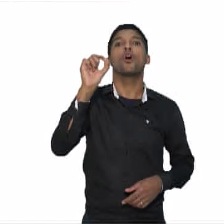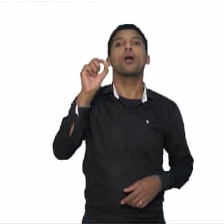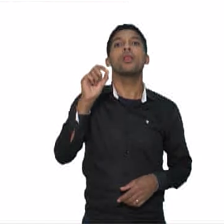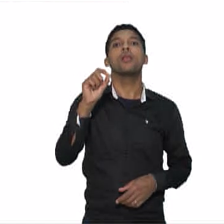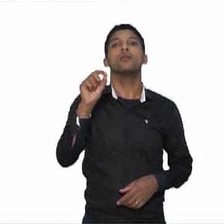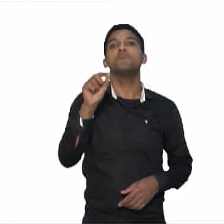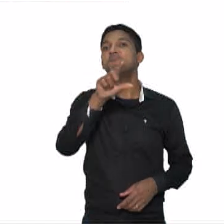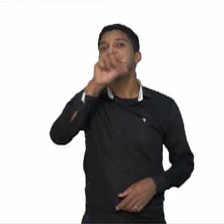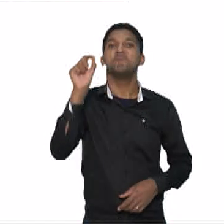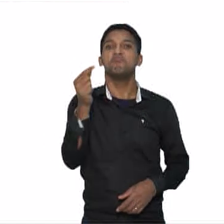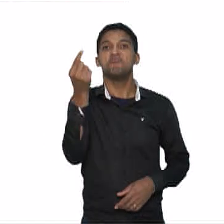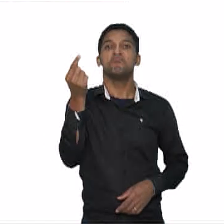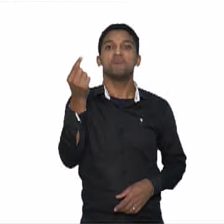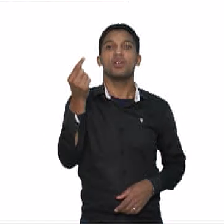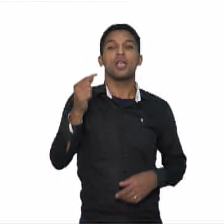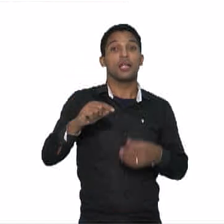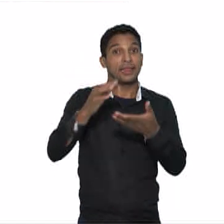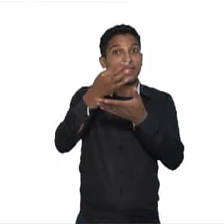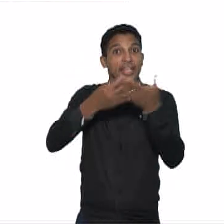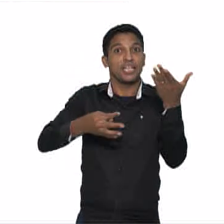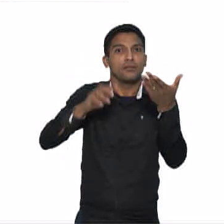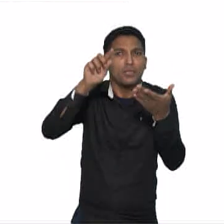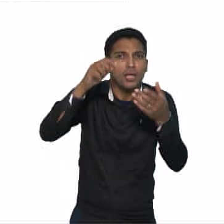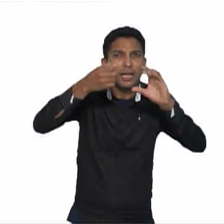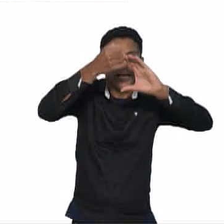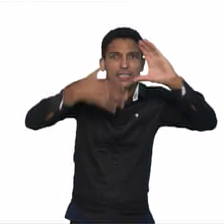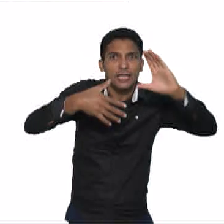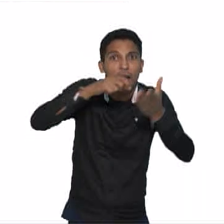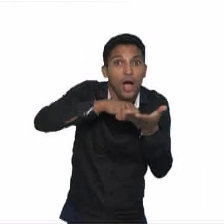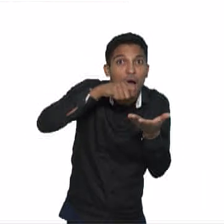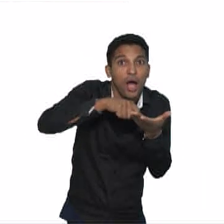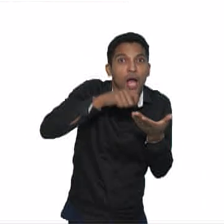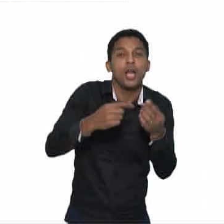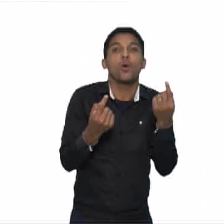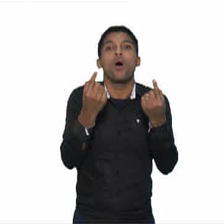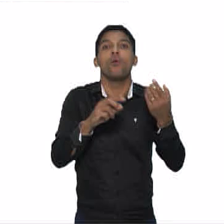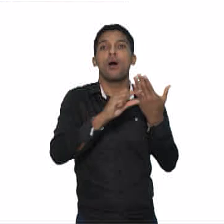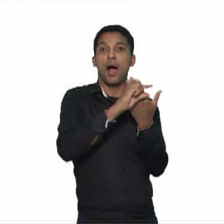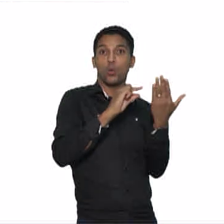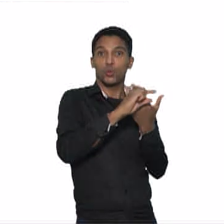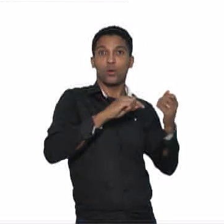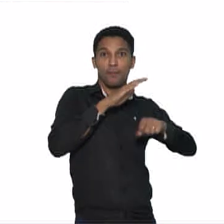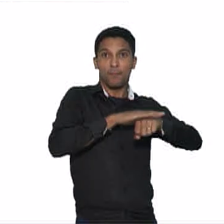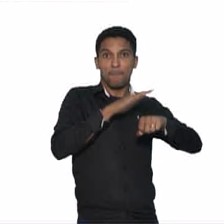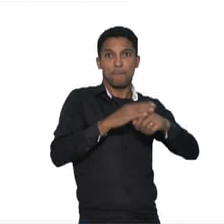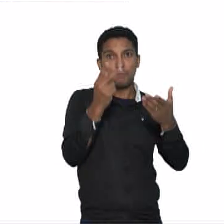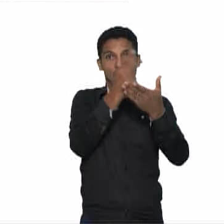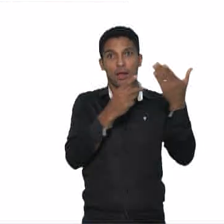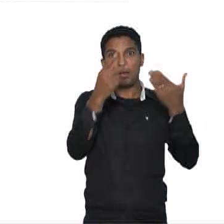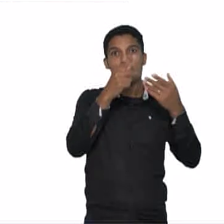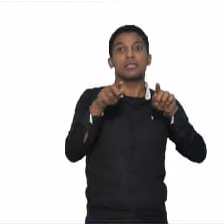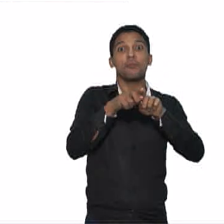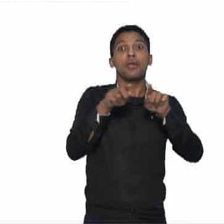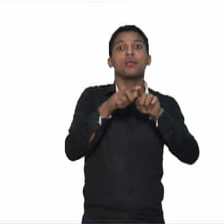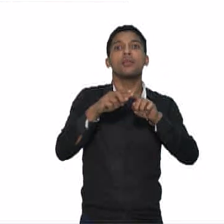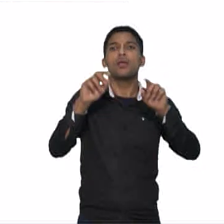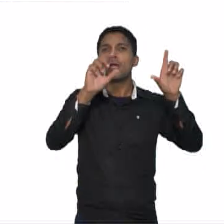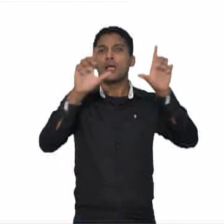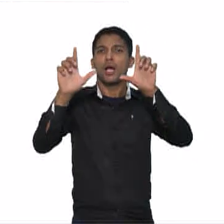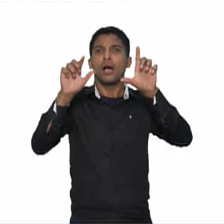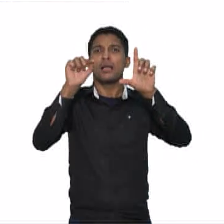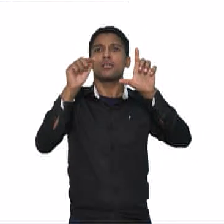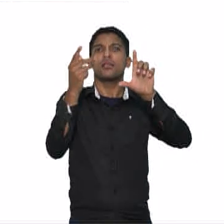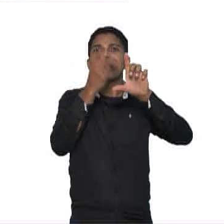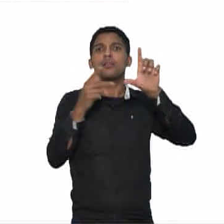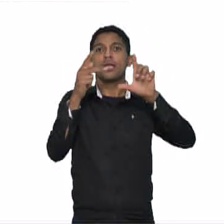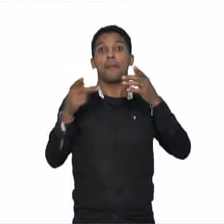obras a seguir e faça um pequeno texto identificando seu nome, qual artista fez e o que caracteriza como uma obra neoclássica. Em seguida, aponte a